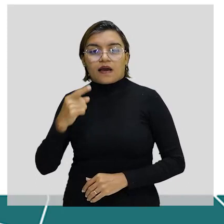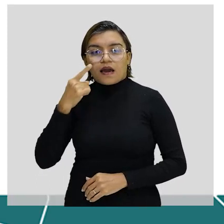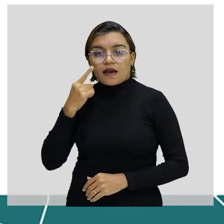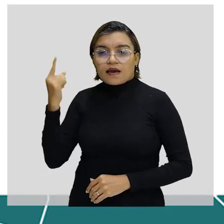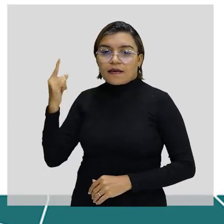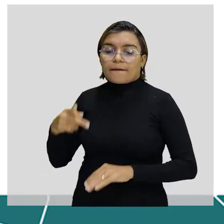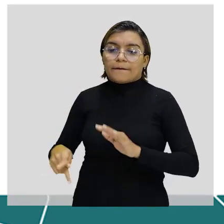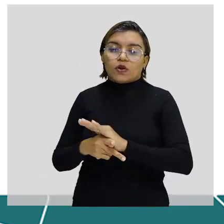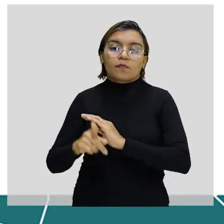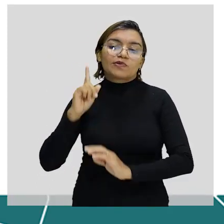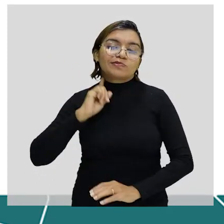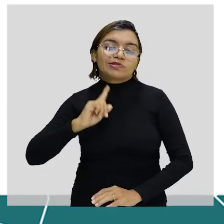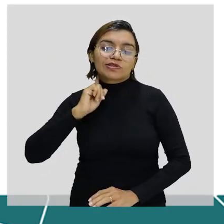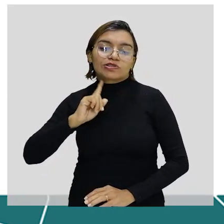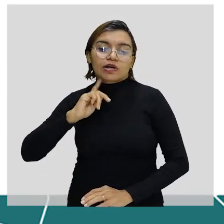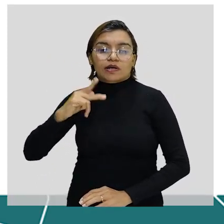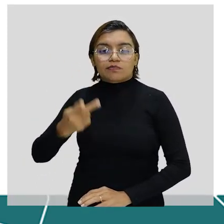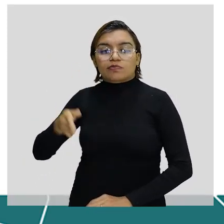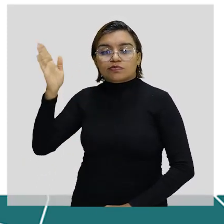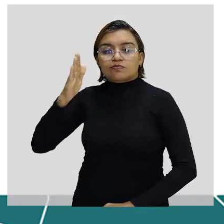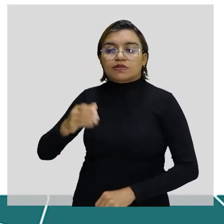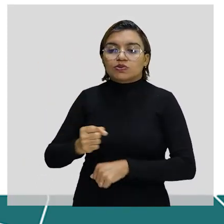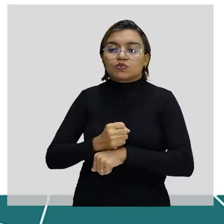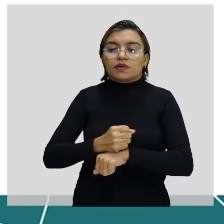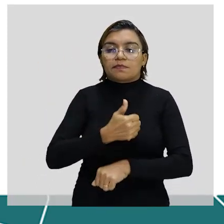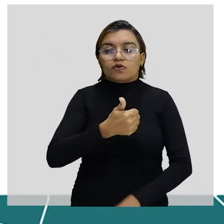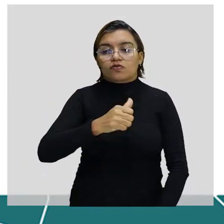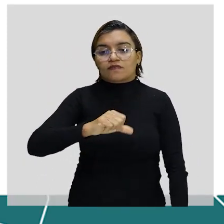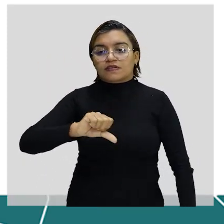anos 60. Ele brinca com a questão da